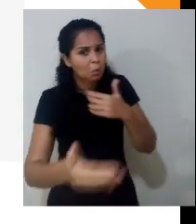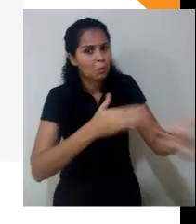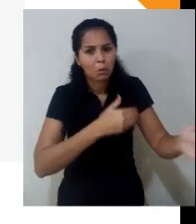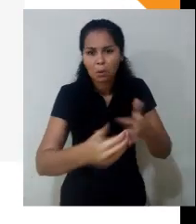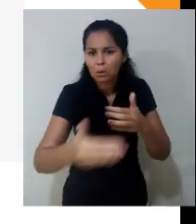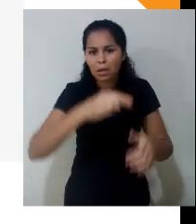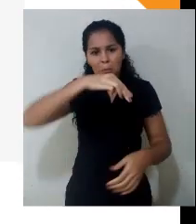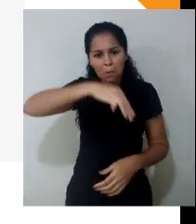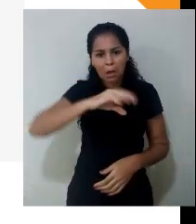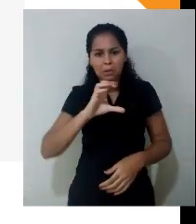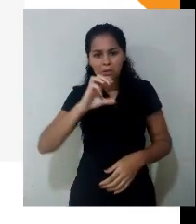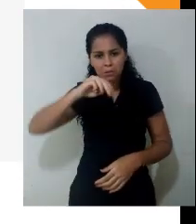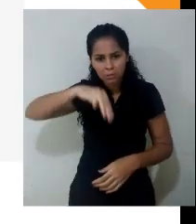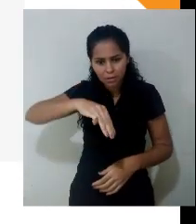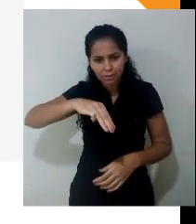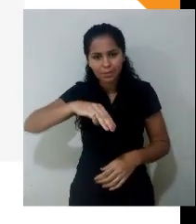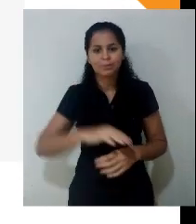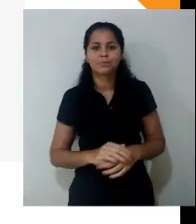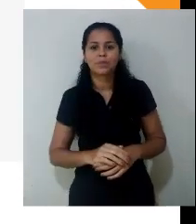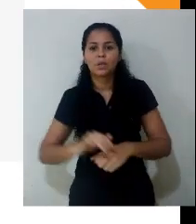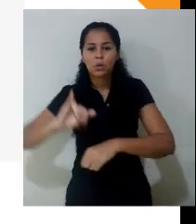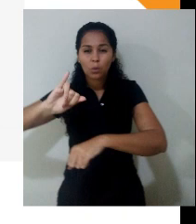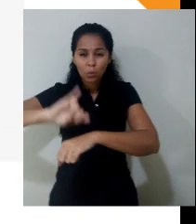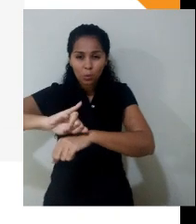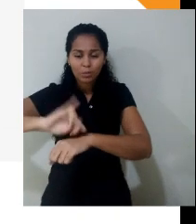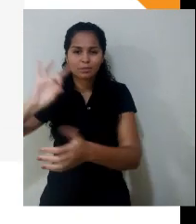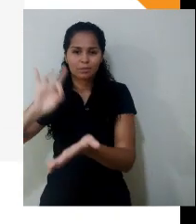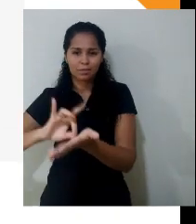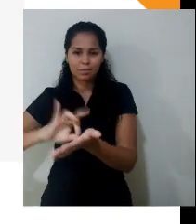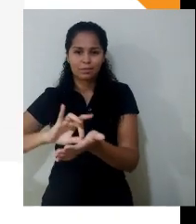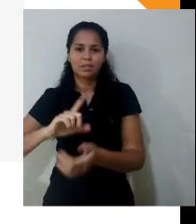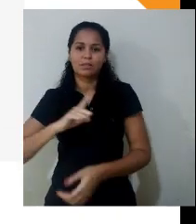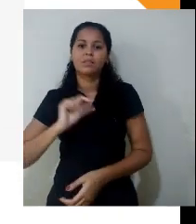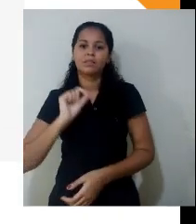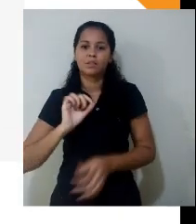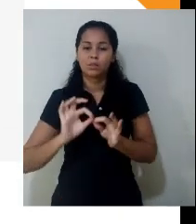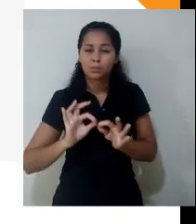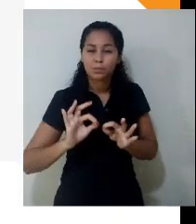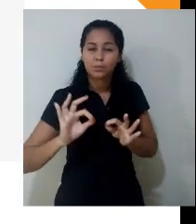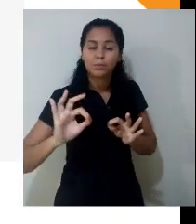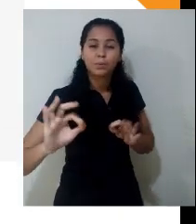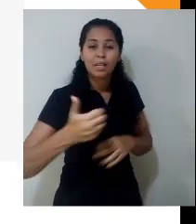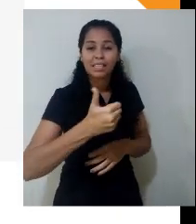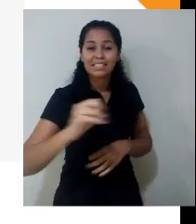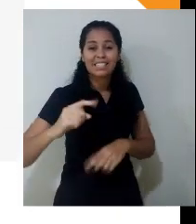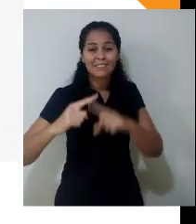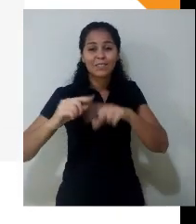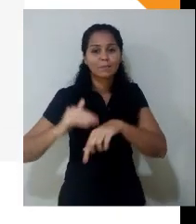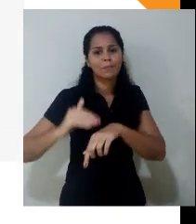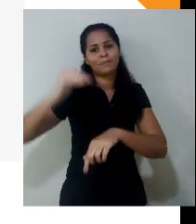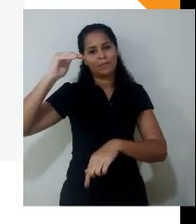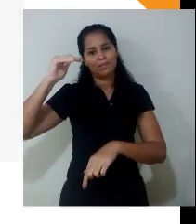qual for, metro, centímetro, o objeto real ele tem um comprimento 100 vezes maior.